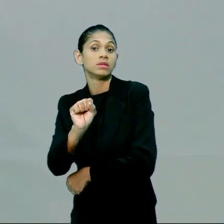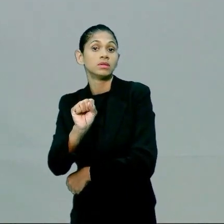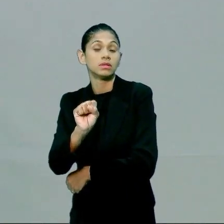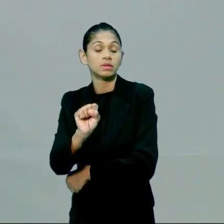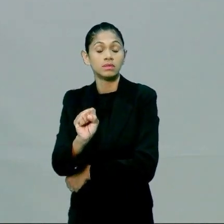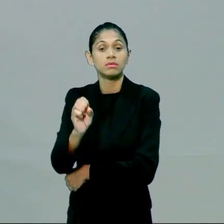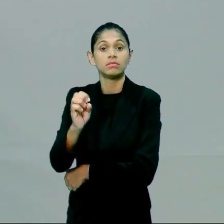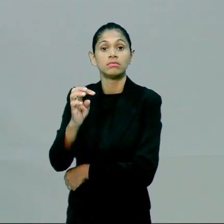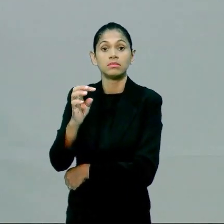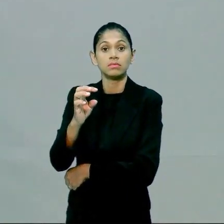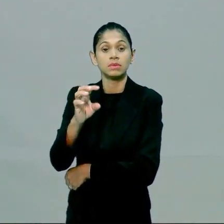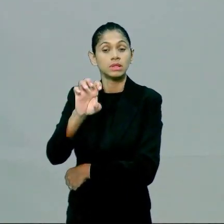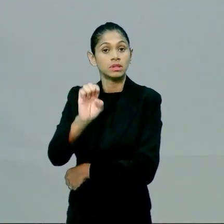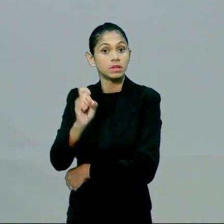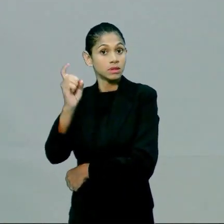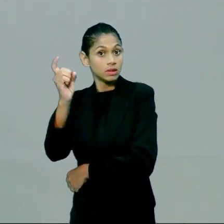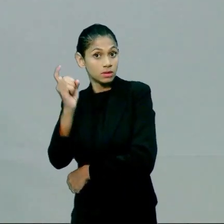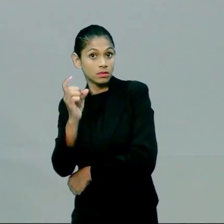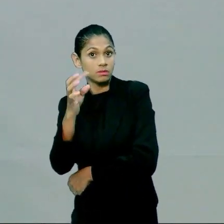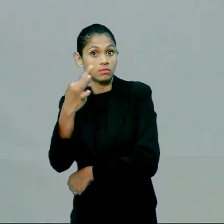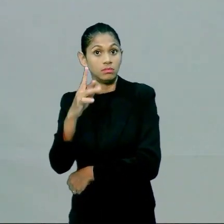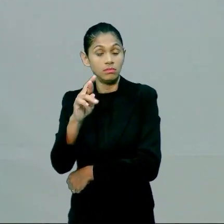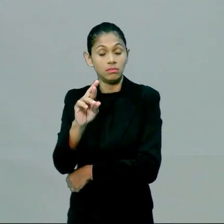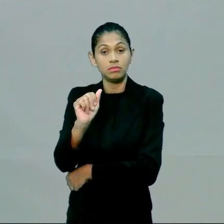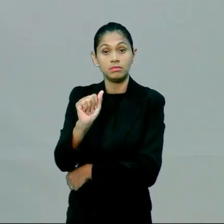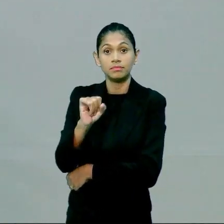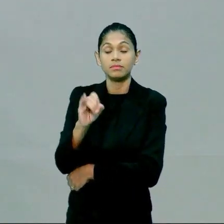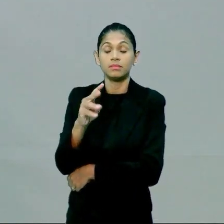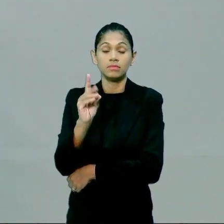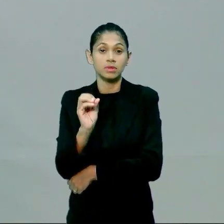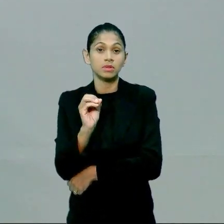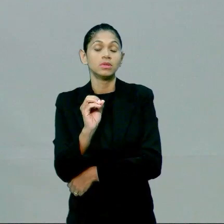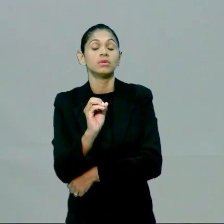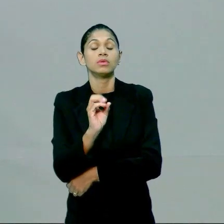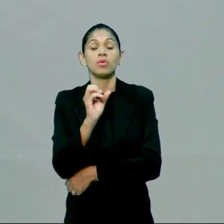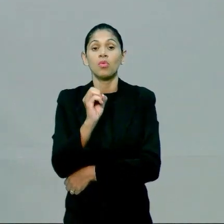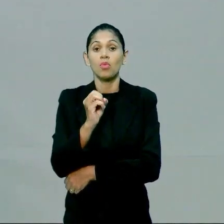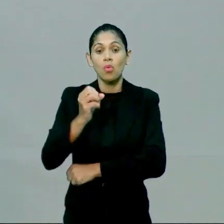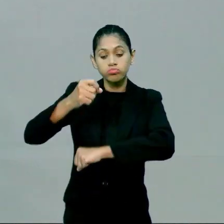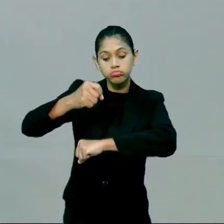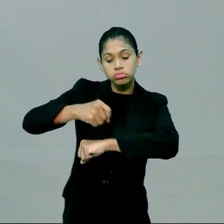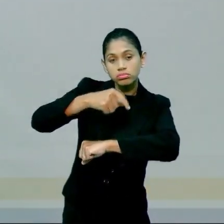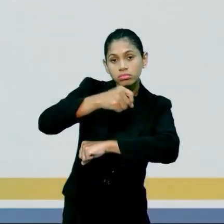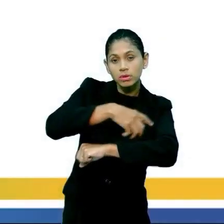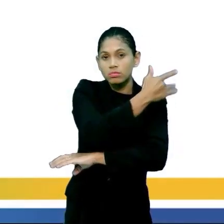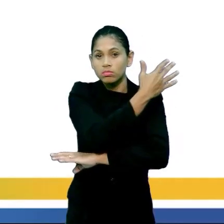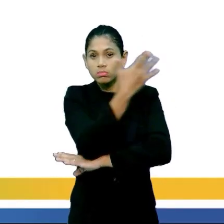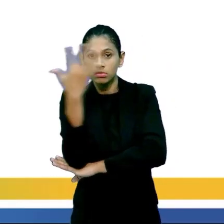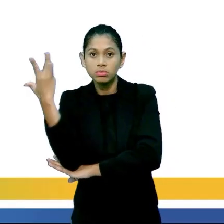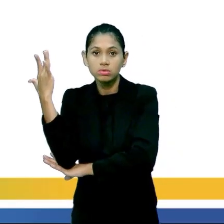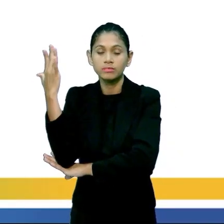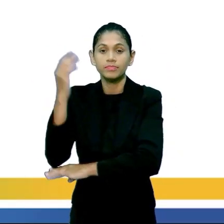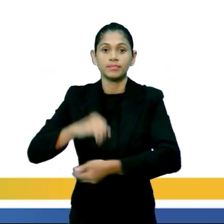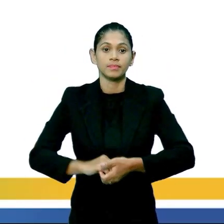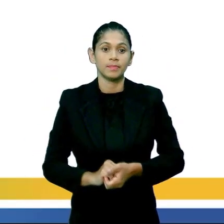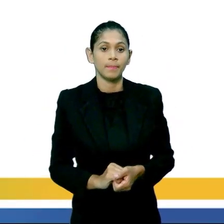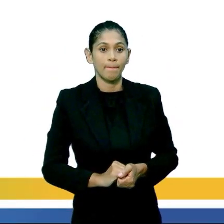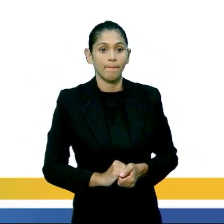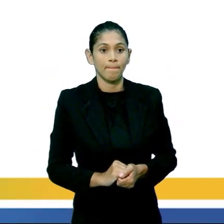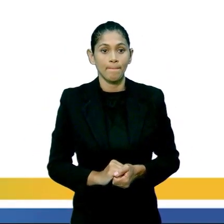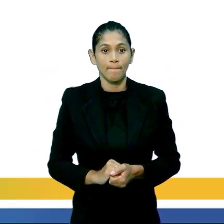cultivado na natureza. Seja ele nativo, seja ele implementado, tá? Então vamos voltar a acompanhar aqui.